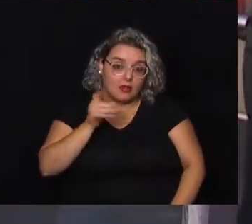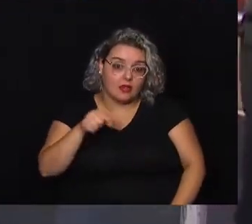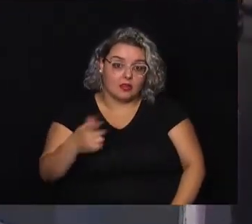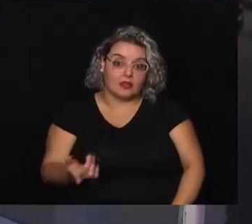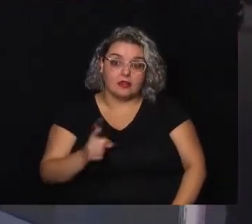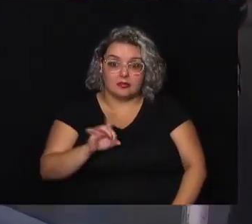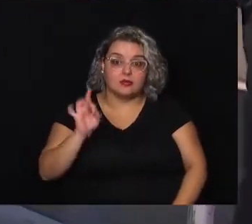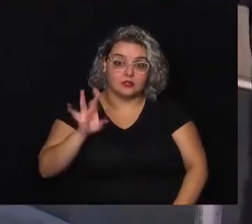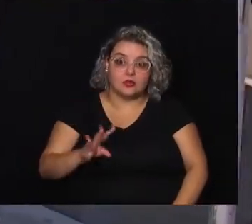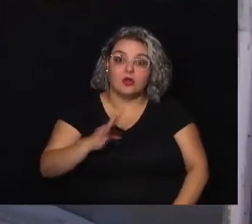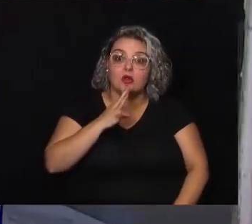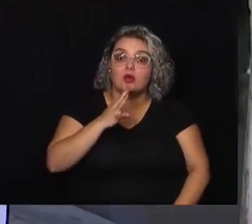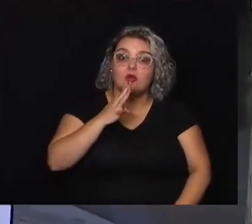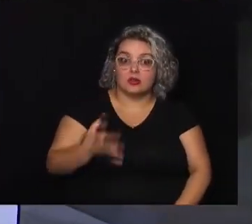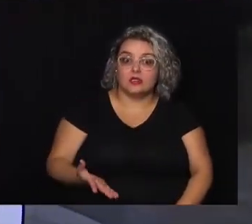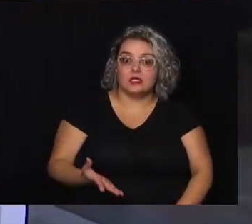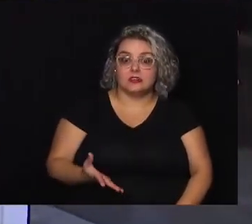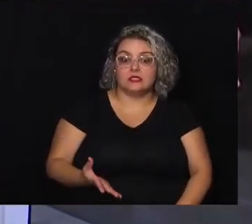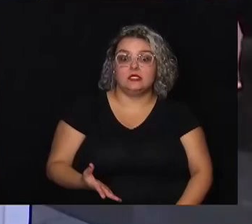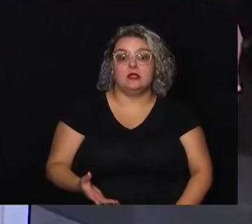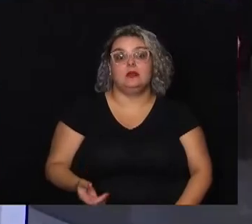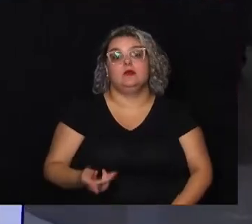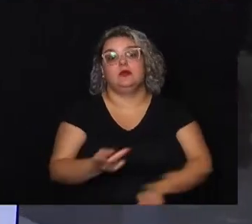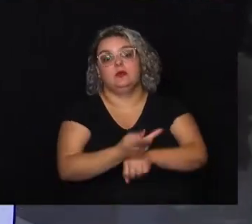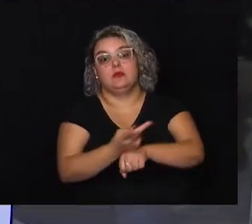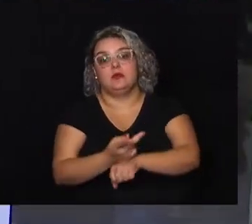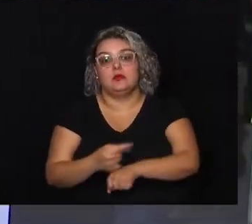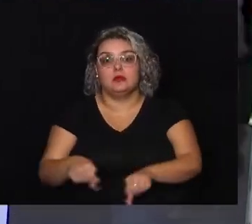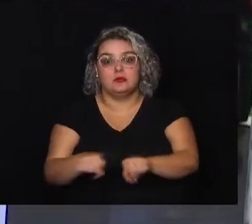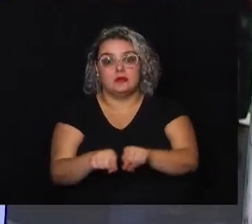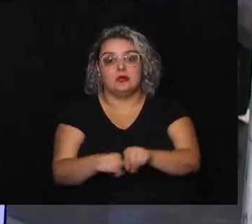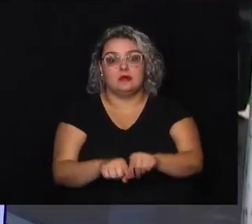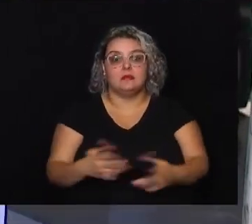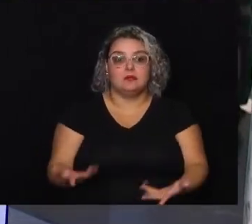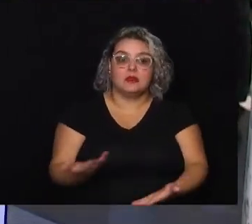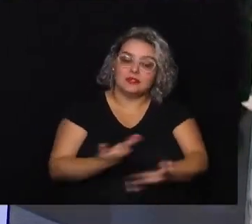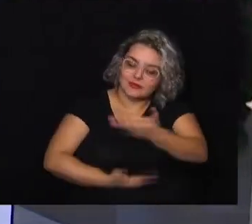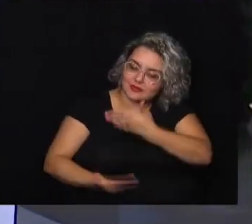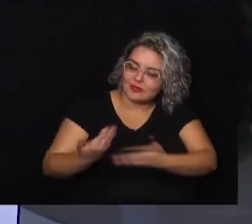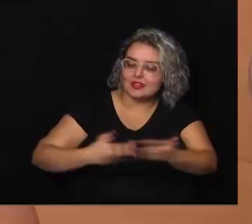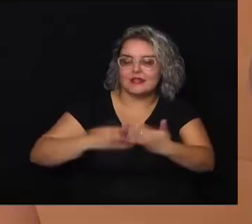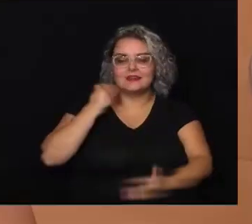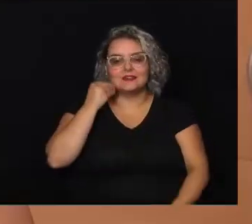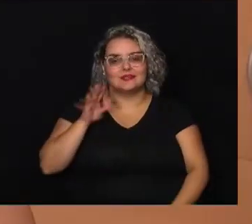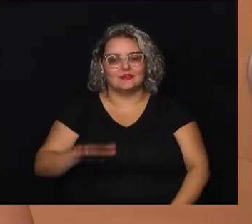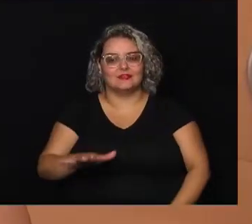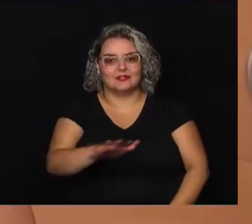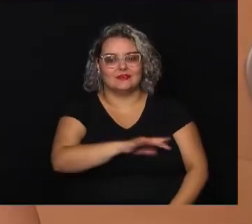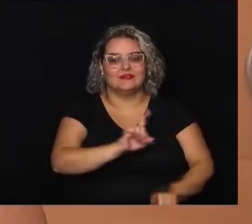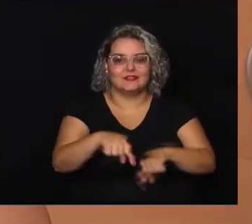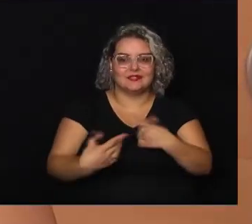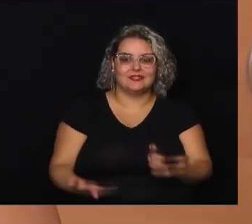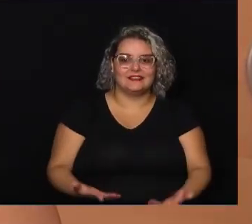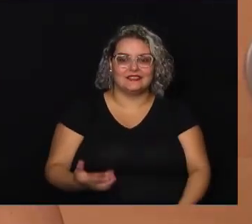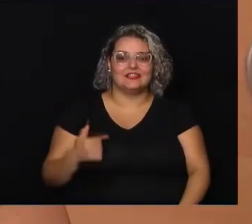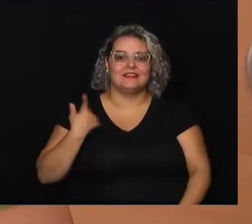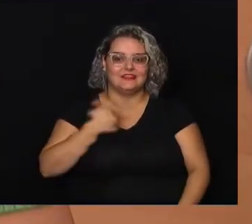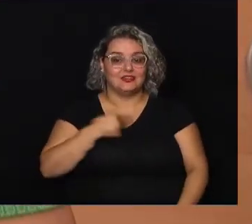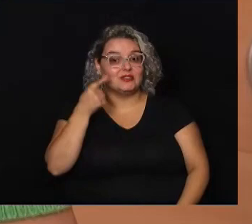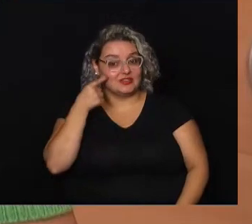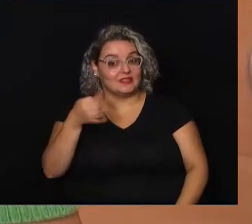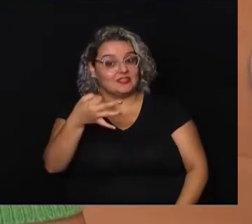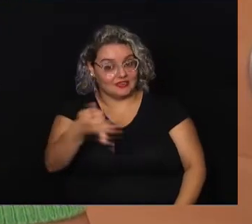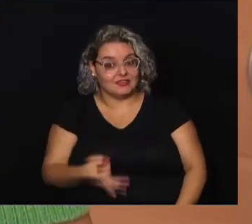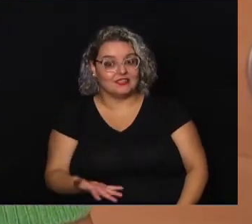só conhecer aquilo que a gente veio buscar, mas também trocar outras experiências em outros setores. A nossa intenção é